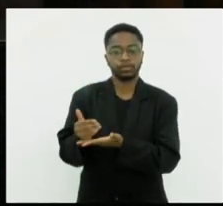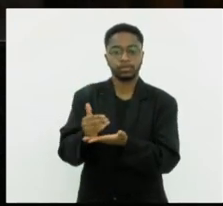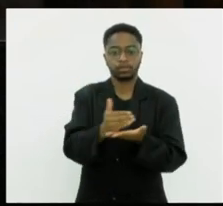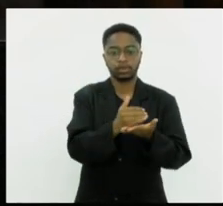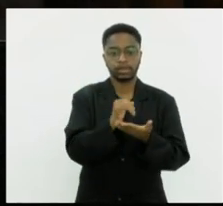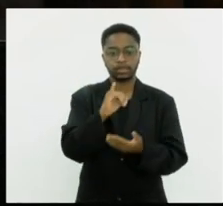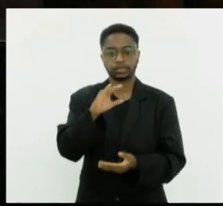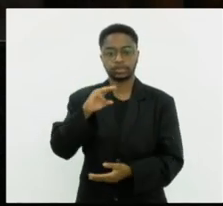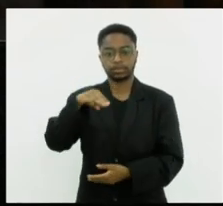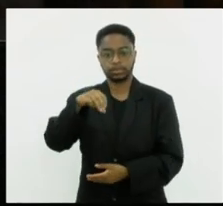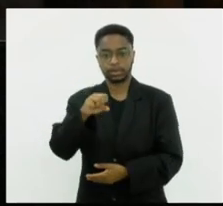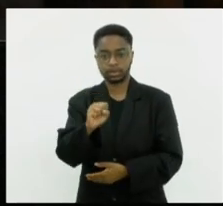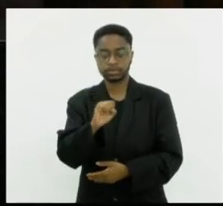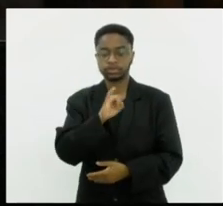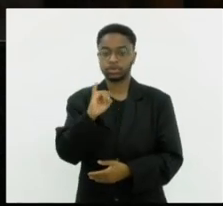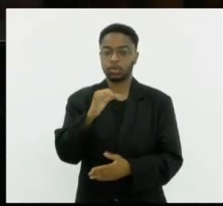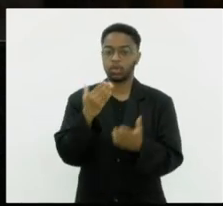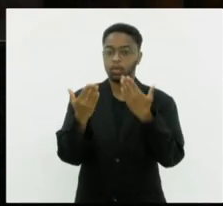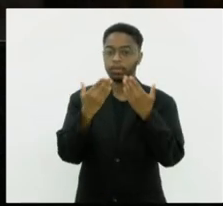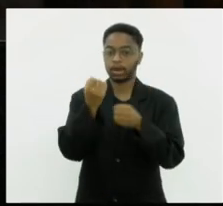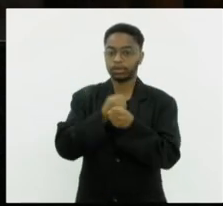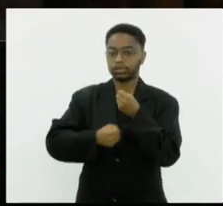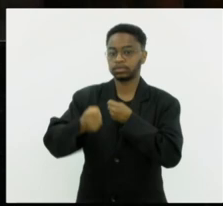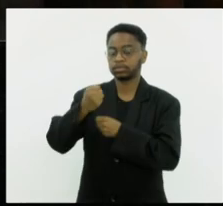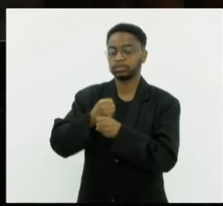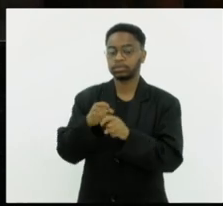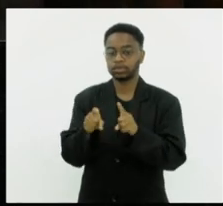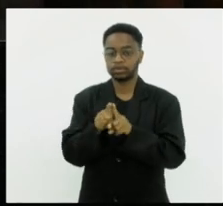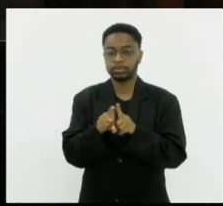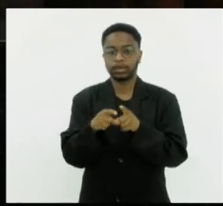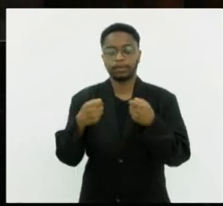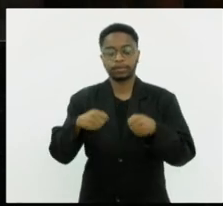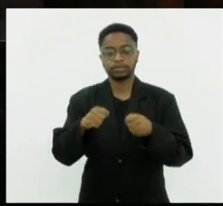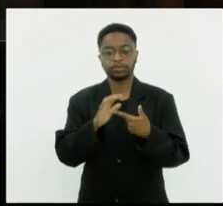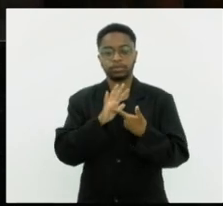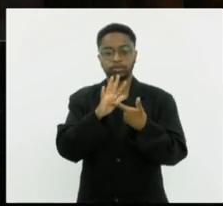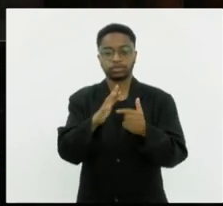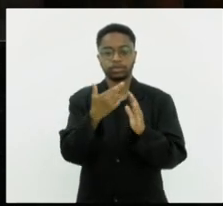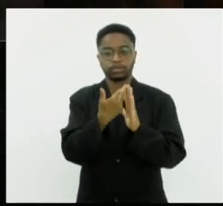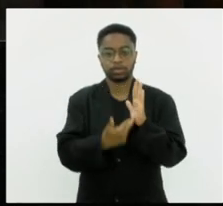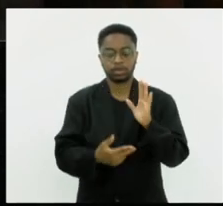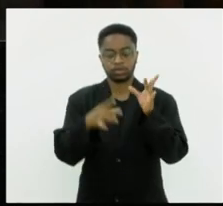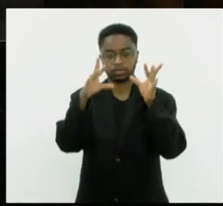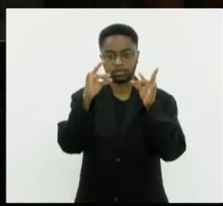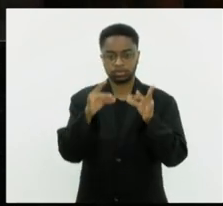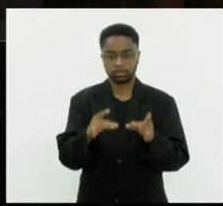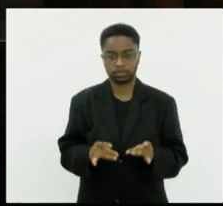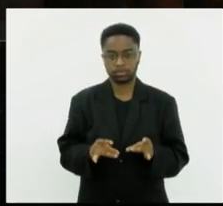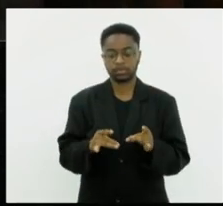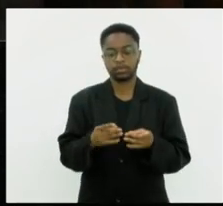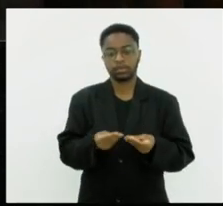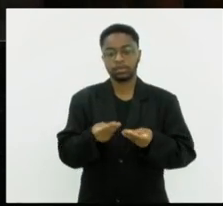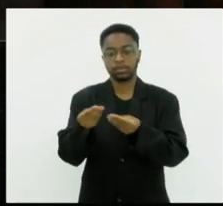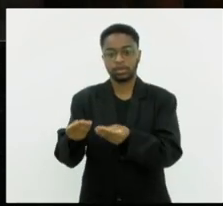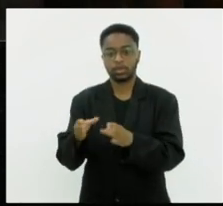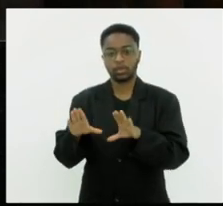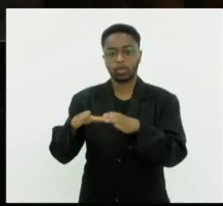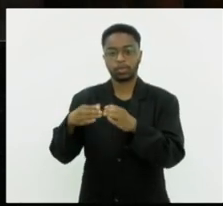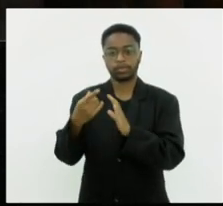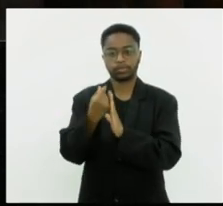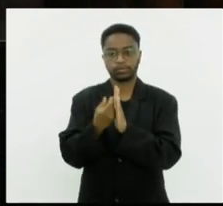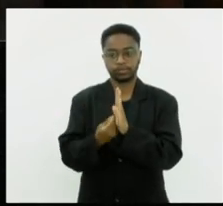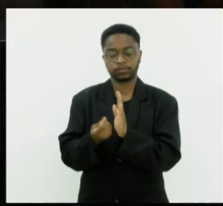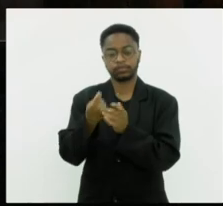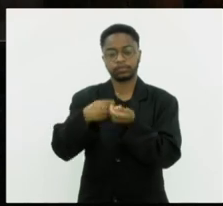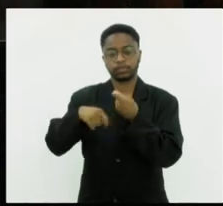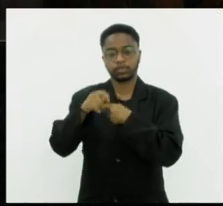ICMS comparado com o ano anterior e deverá ser demonstrada em relatório específico entregue à Comissão de Orçamento,